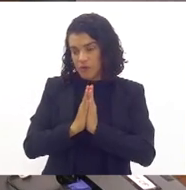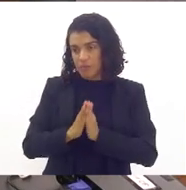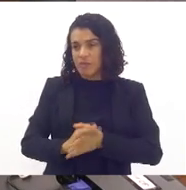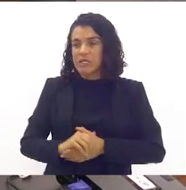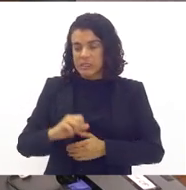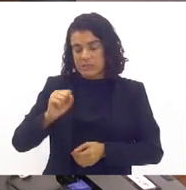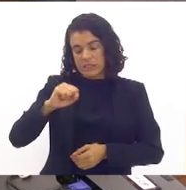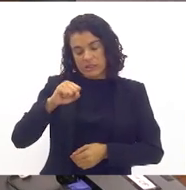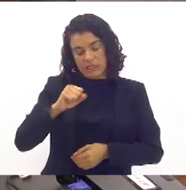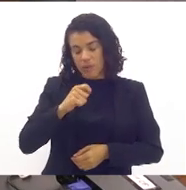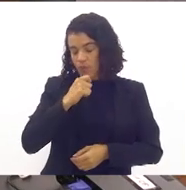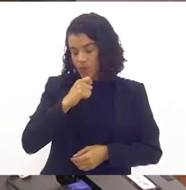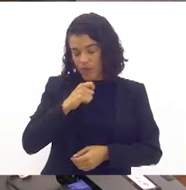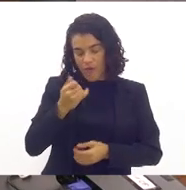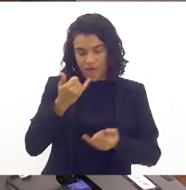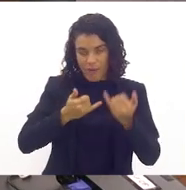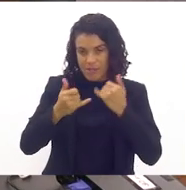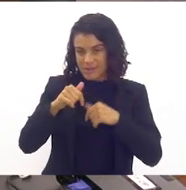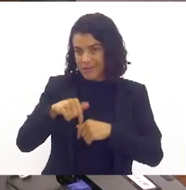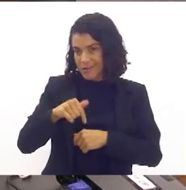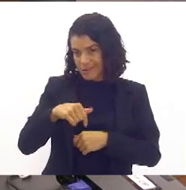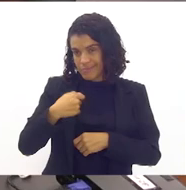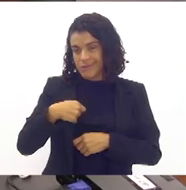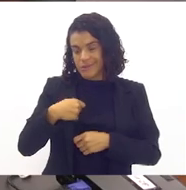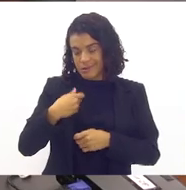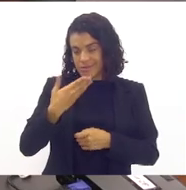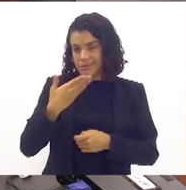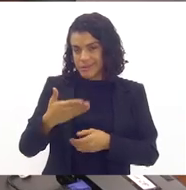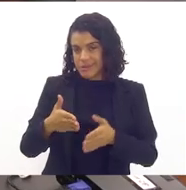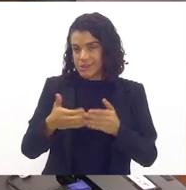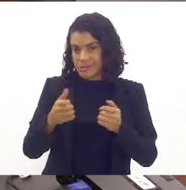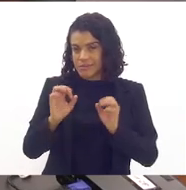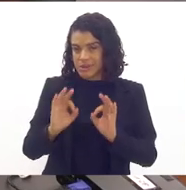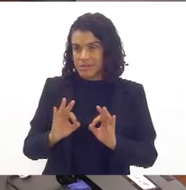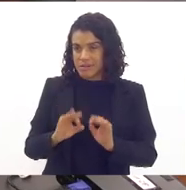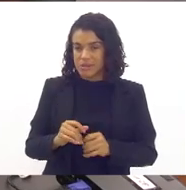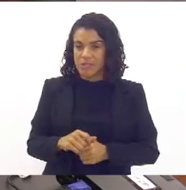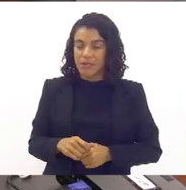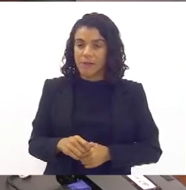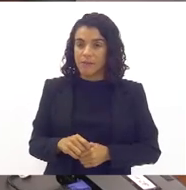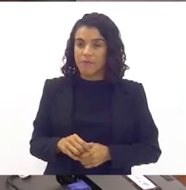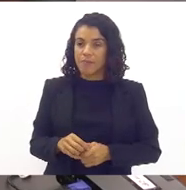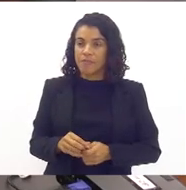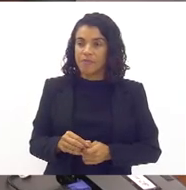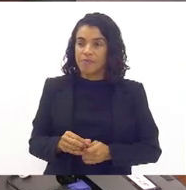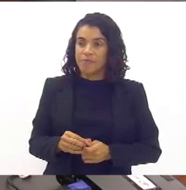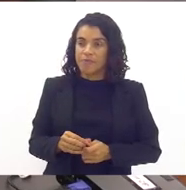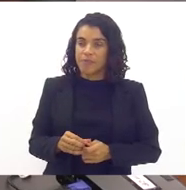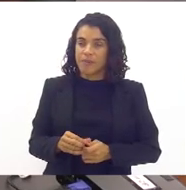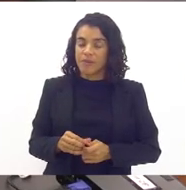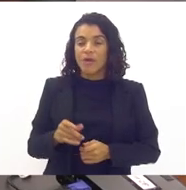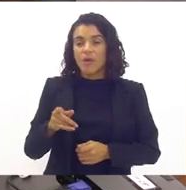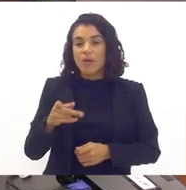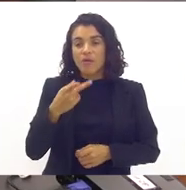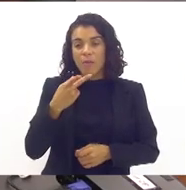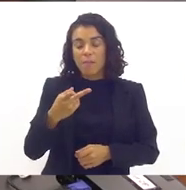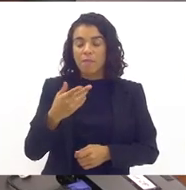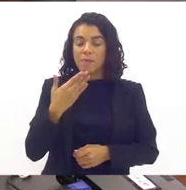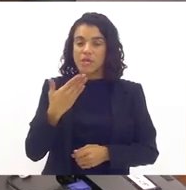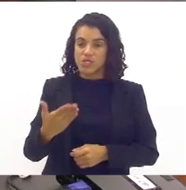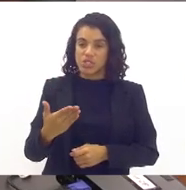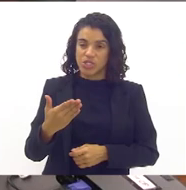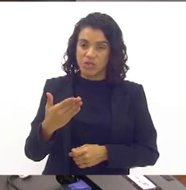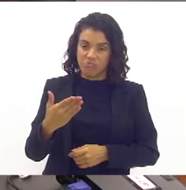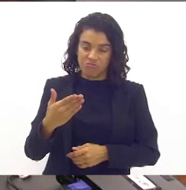teria realmente aqui, teria que pegar. Viu, Ada, a gente está aguardando, então, vamos considerar um requerimento verbal aqui, não